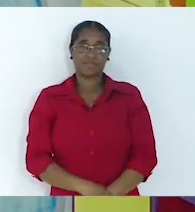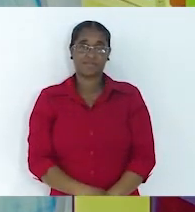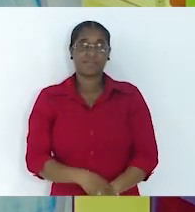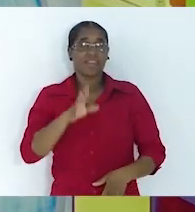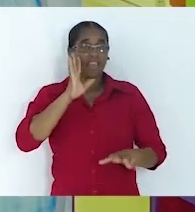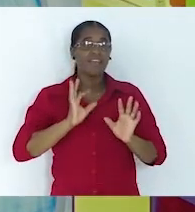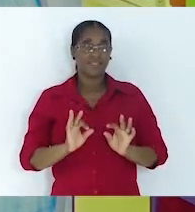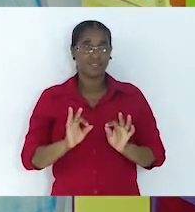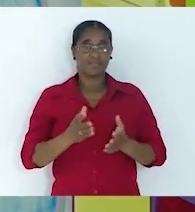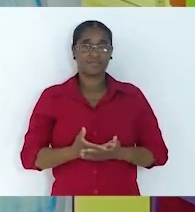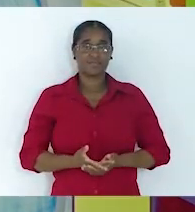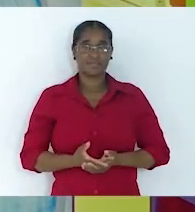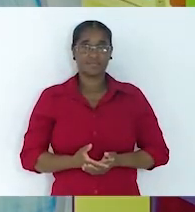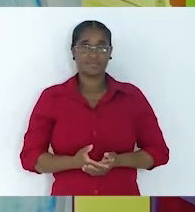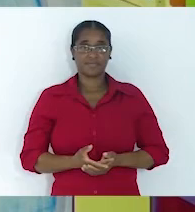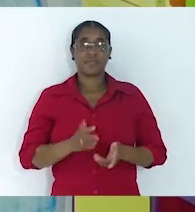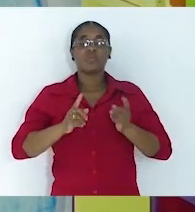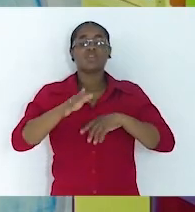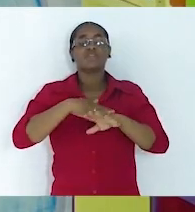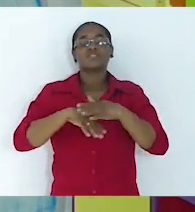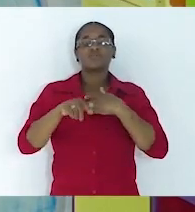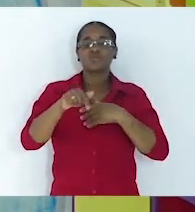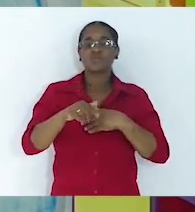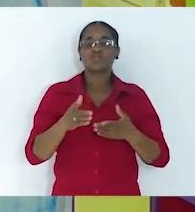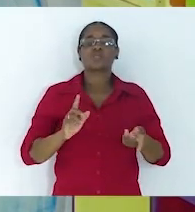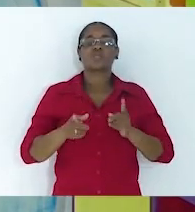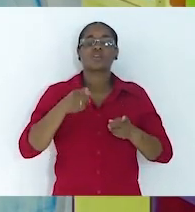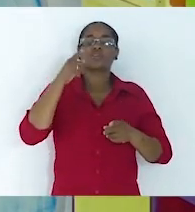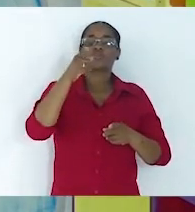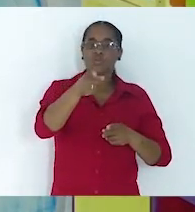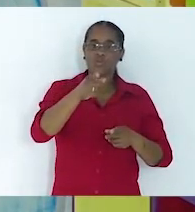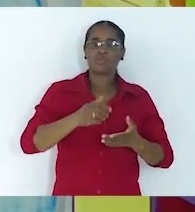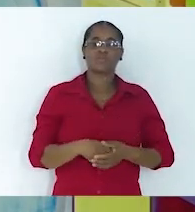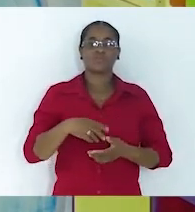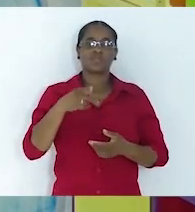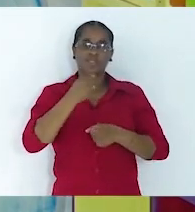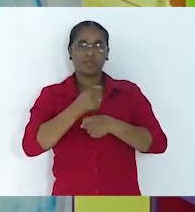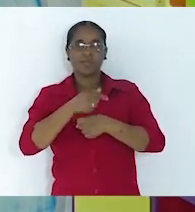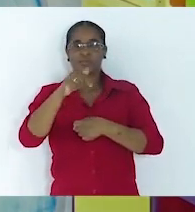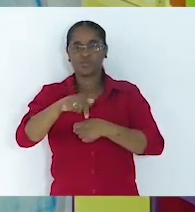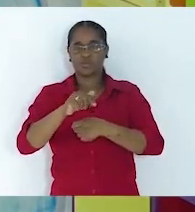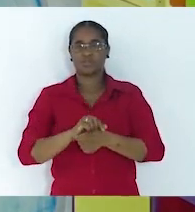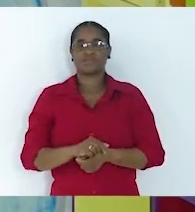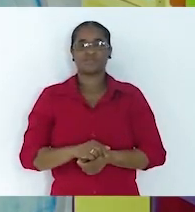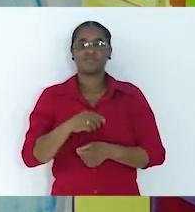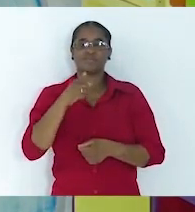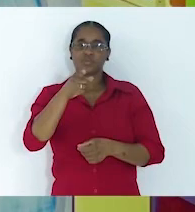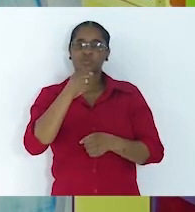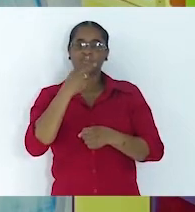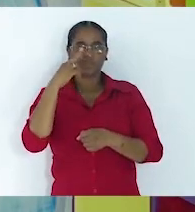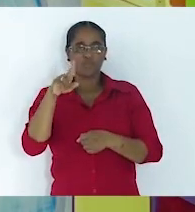E assim, o que é que fizemos hoje? O que é que tu viste hoje? O que é que viste